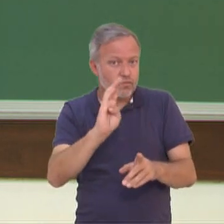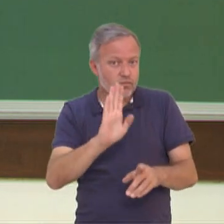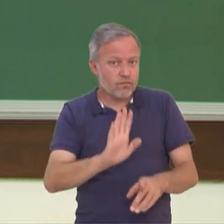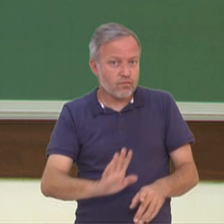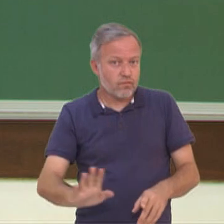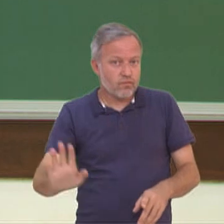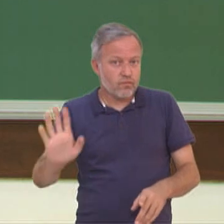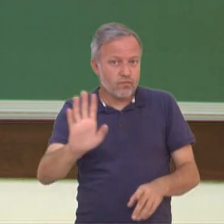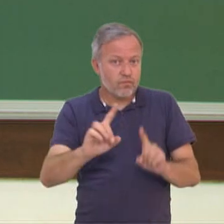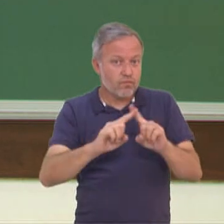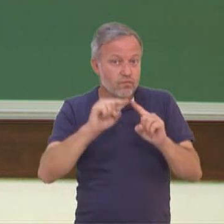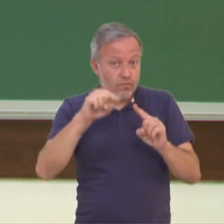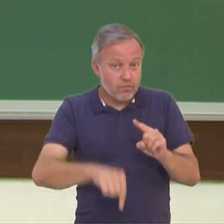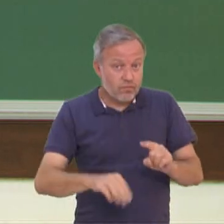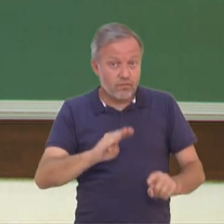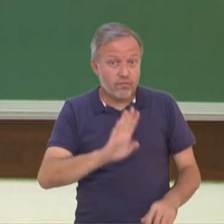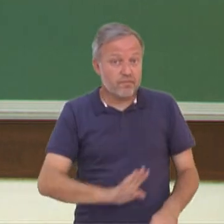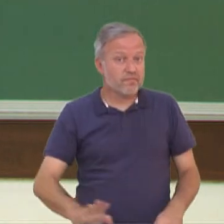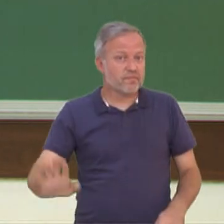mas foi feita no Brasil.